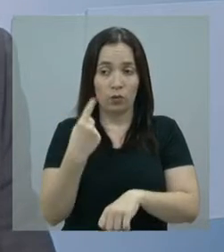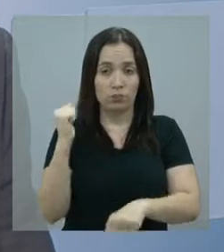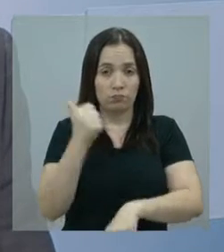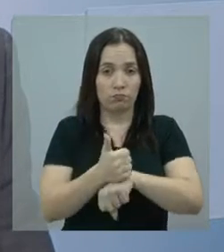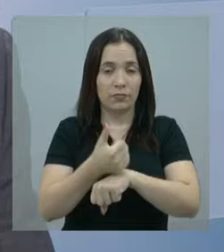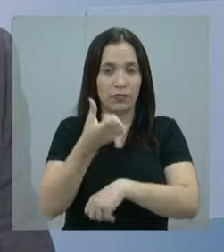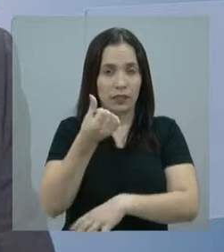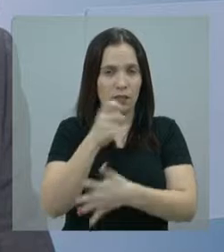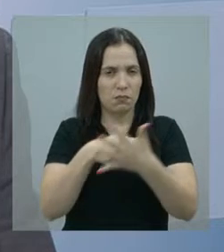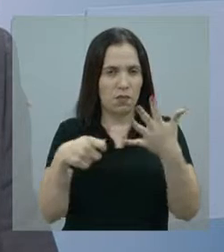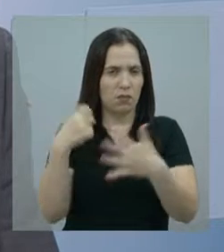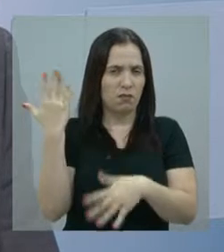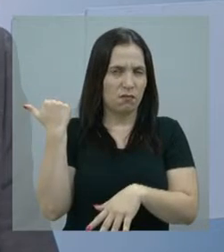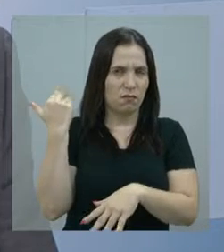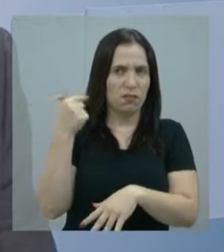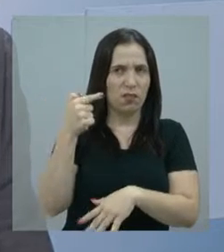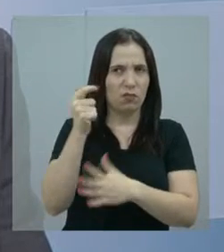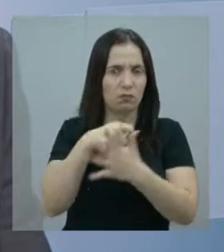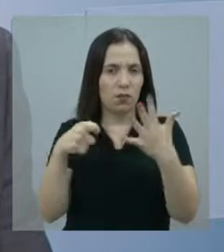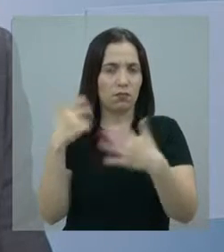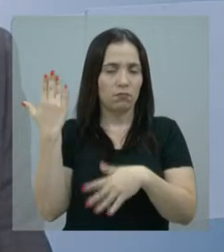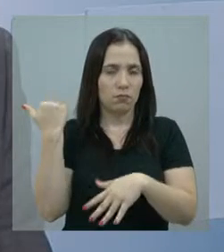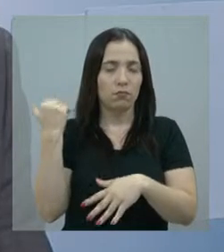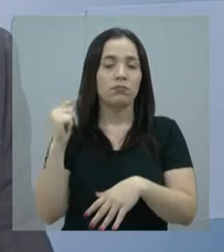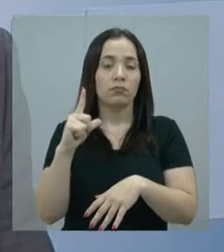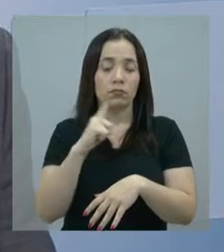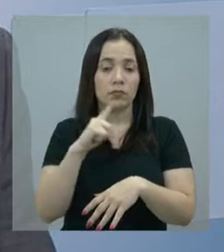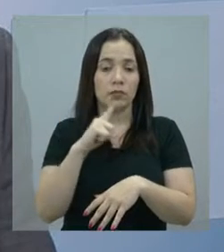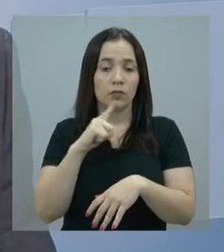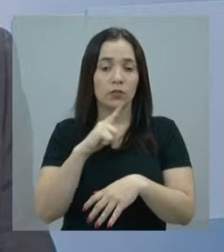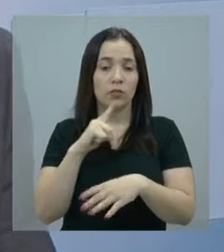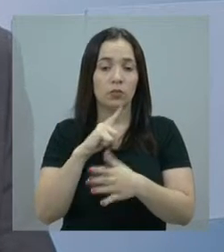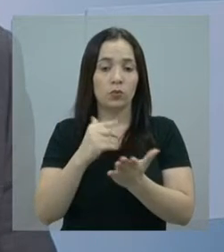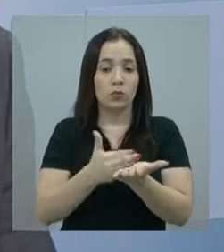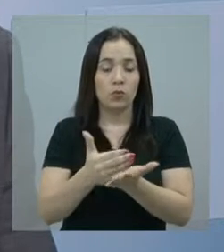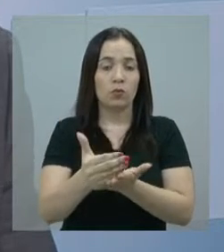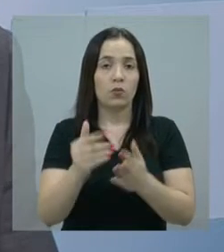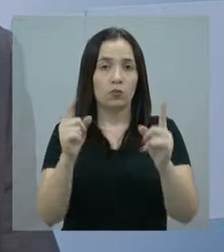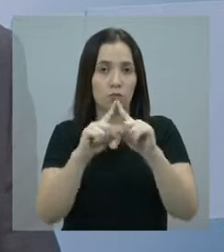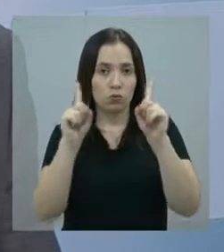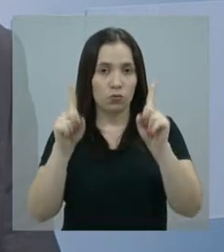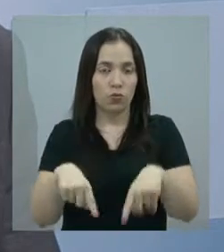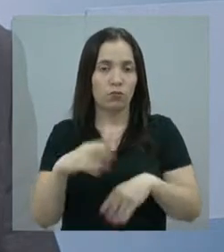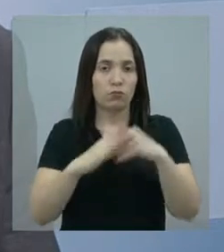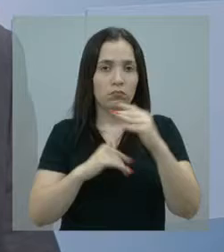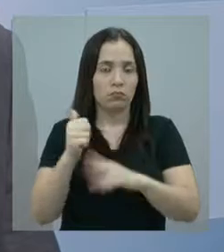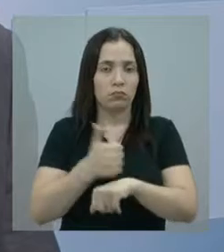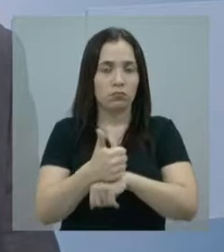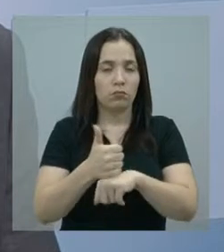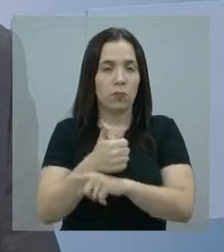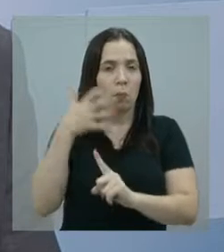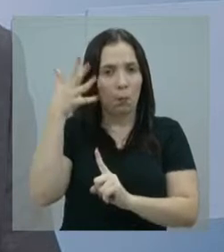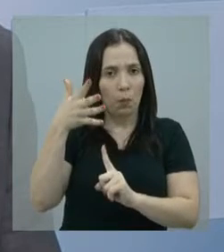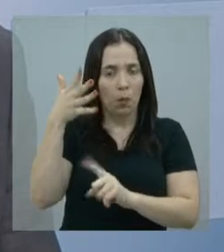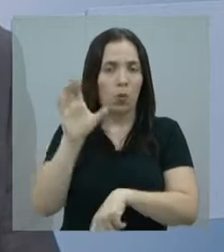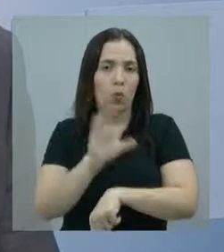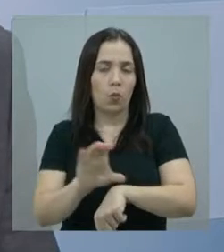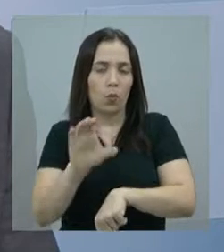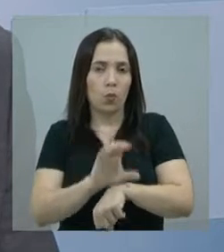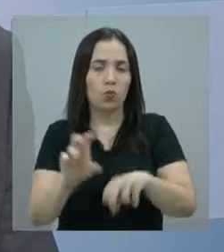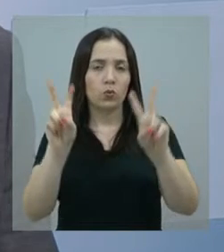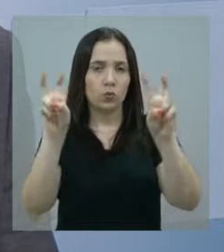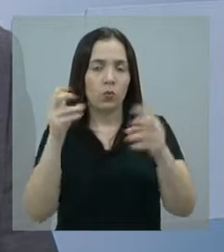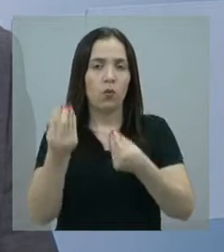6 meses atrás, 7 meses, nós tivemos um programa de formação que envolveu palestras e cursos